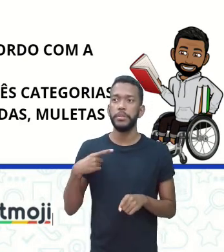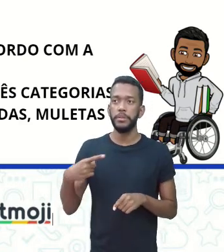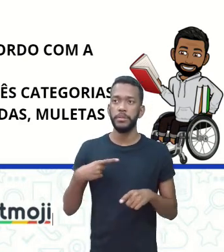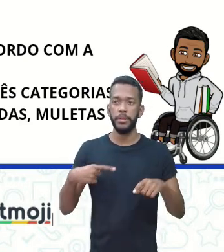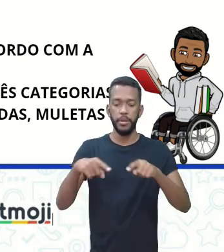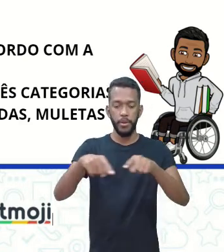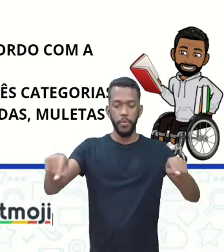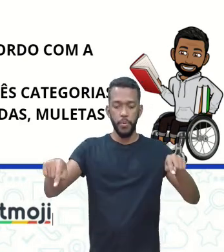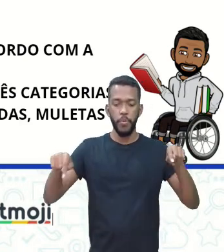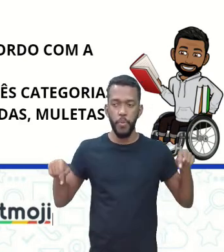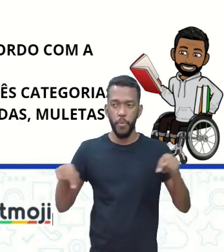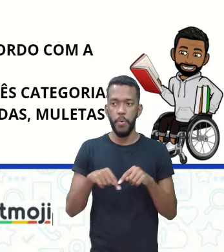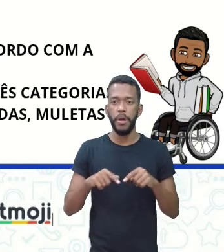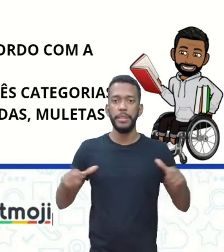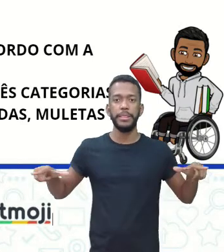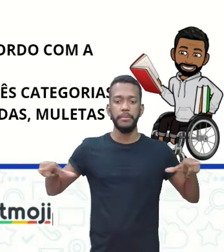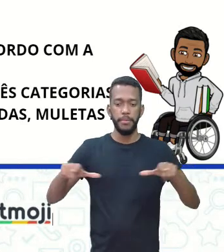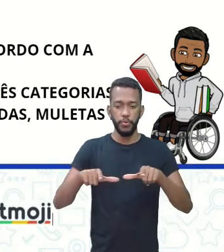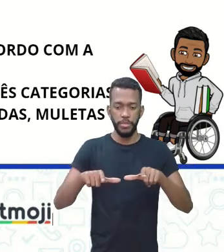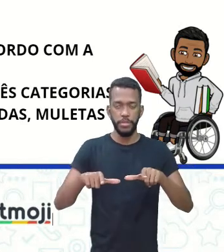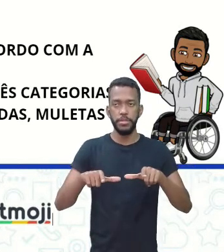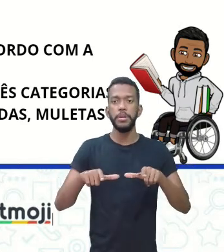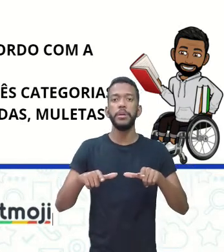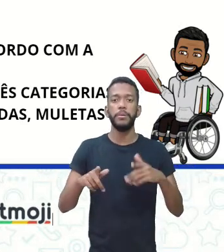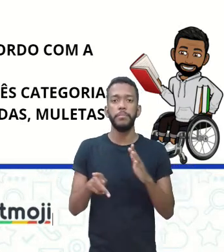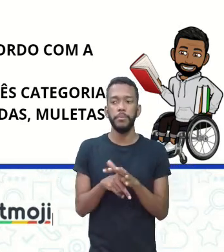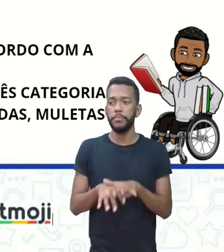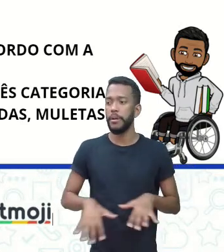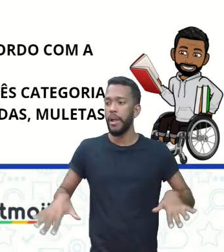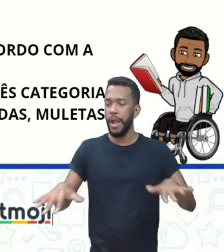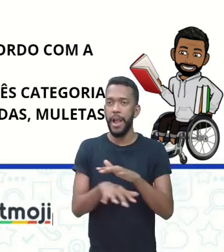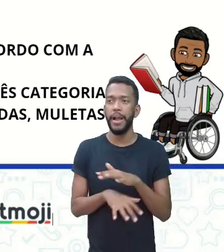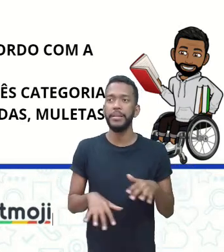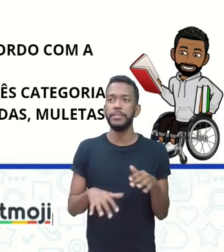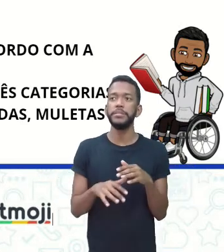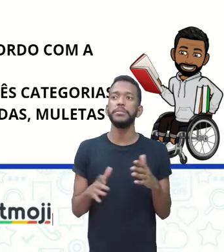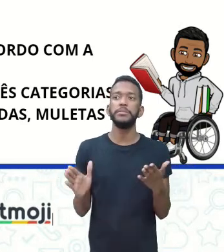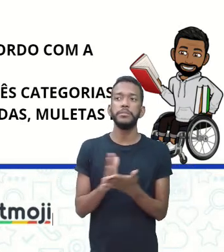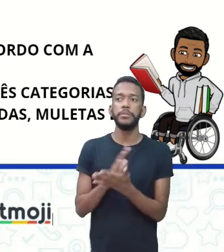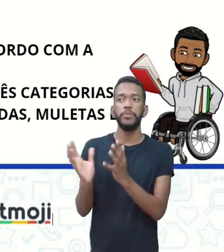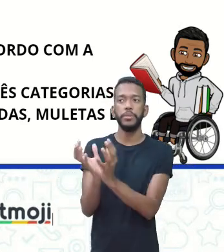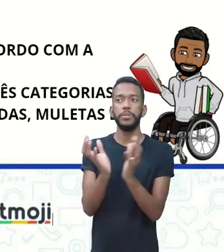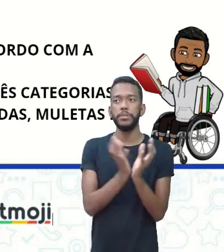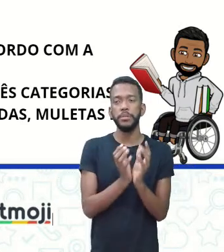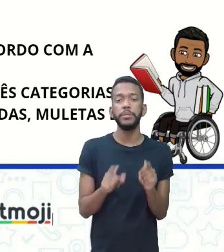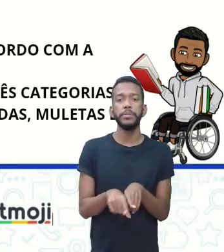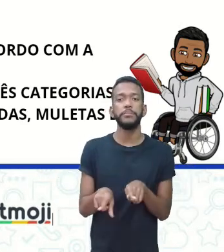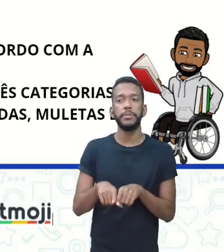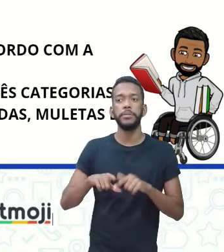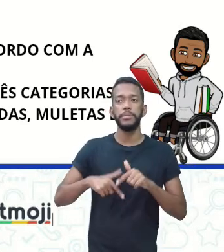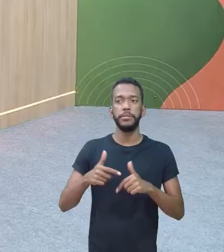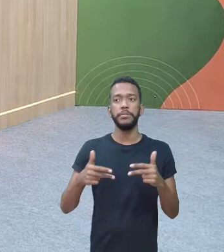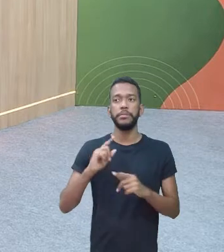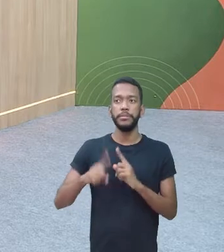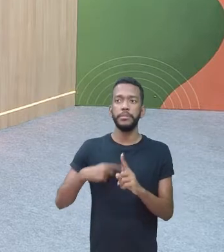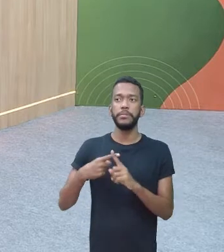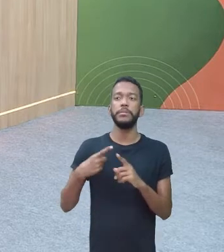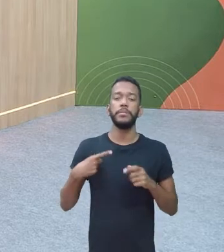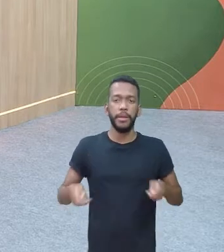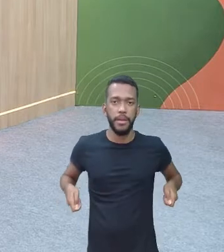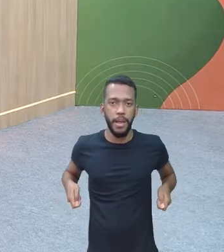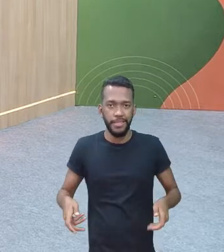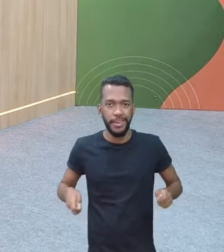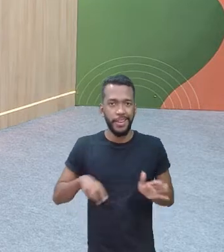tem diminuição de área aí, de jogo em algumas categorias. E os equipamentos adicionais, né, que no caso cadeira